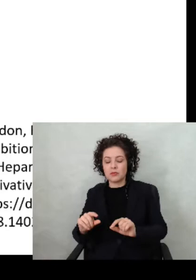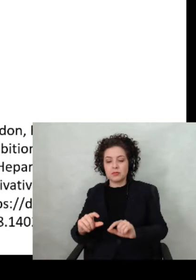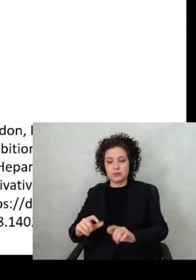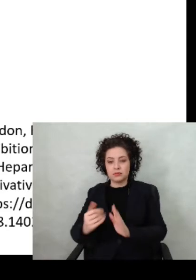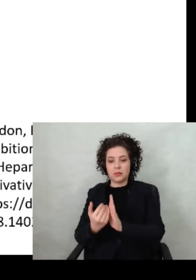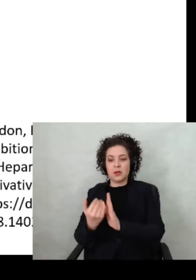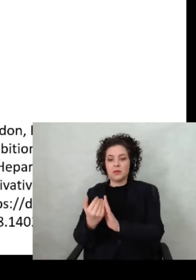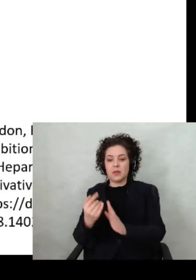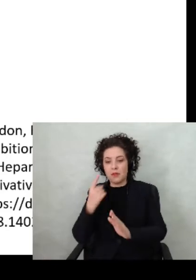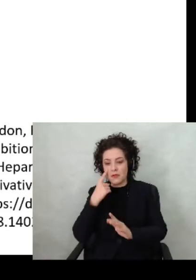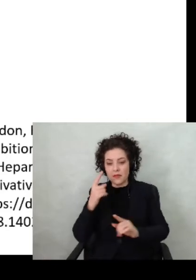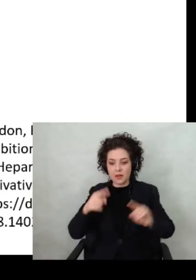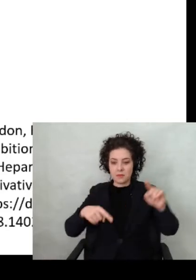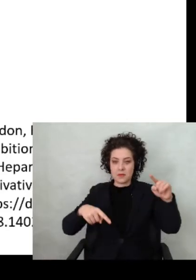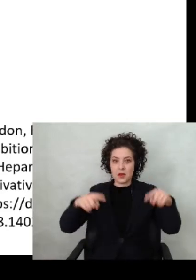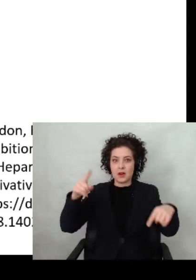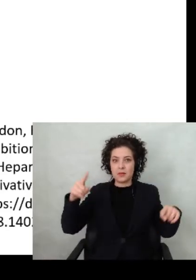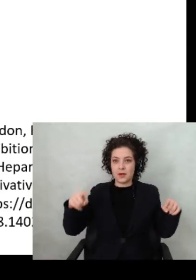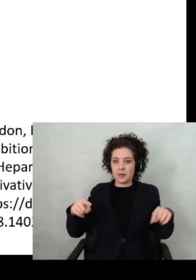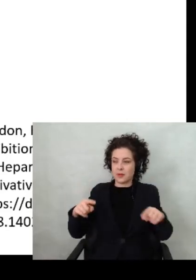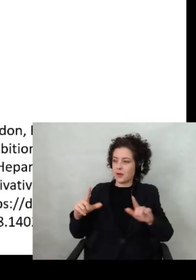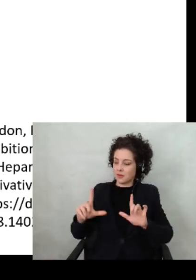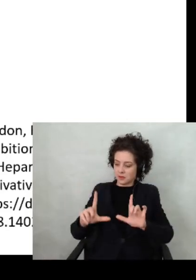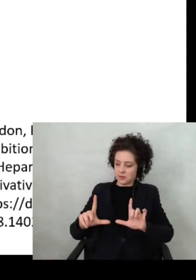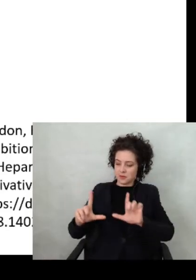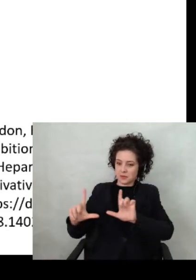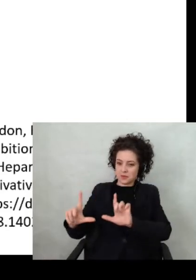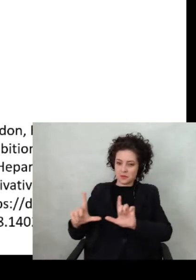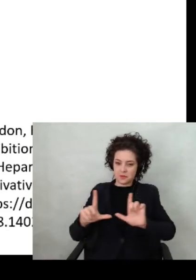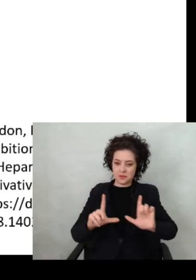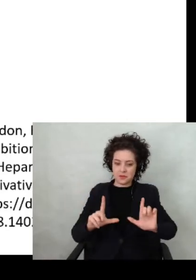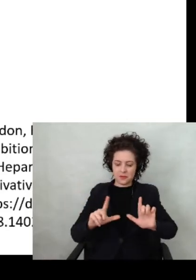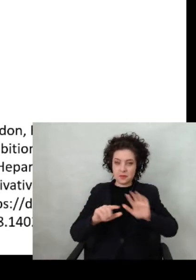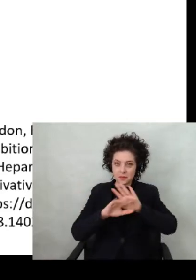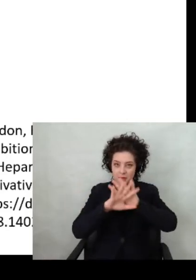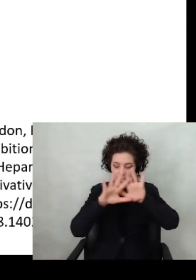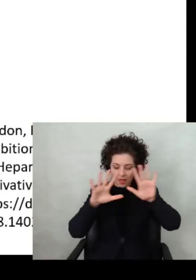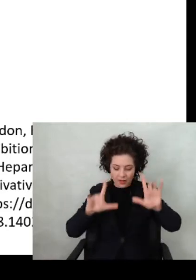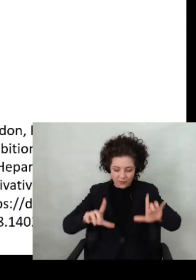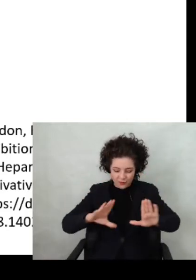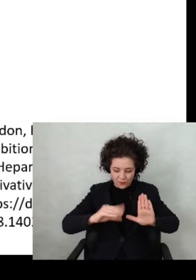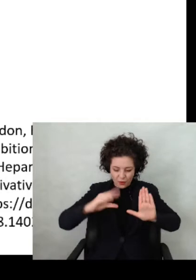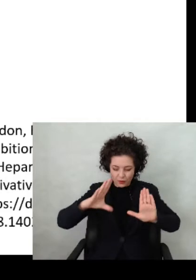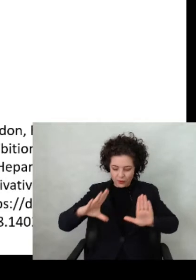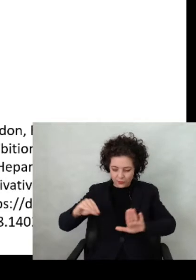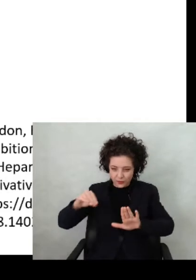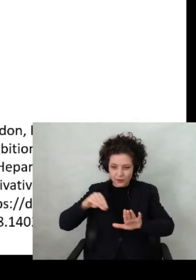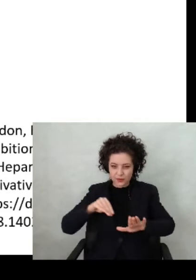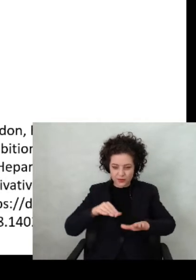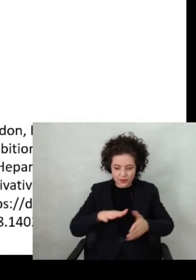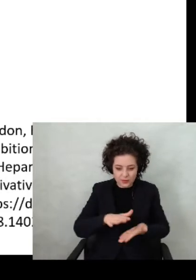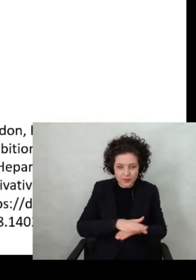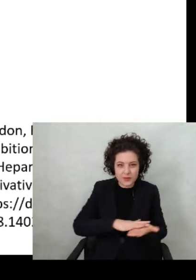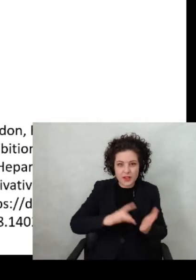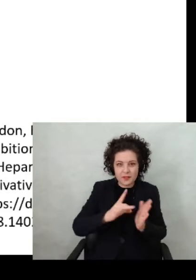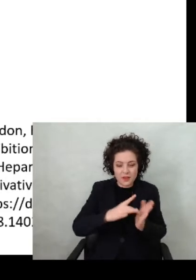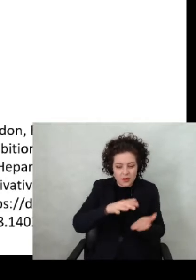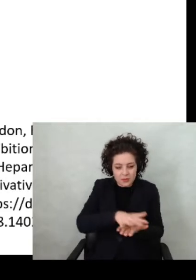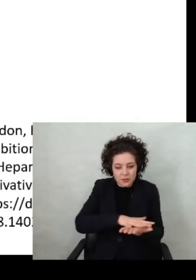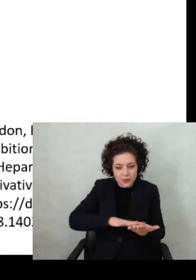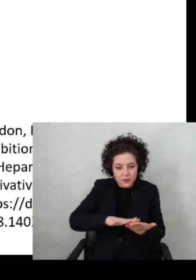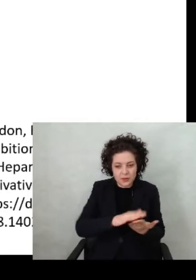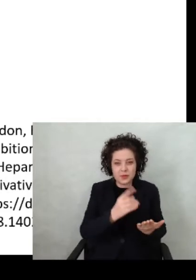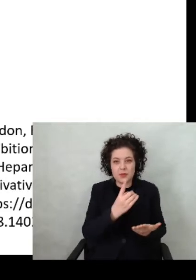expressão por imunofluorescência de uma lâmina sem a heparina, a ligação foi,